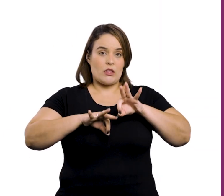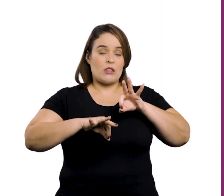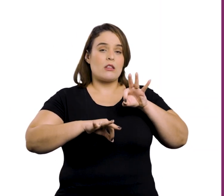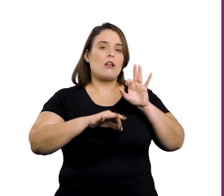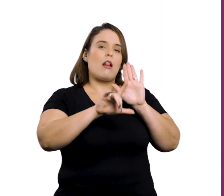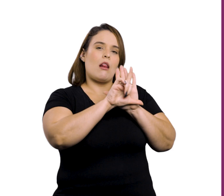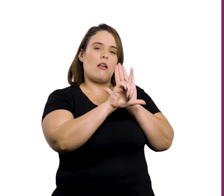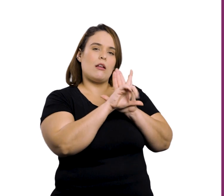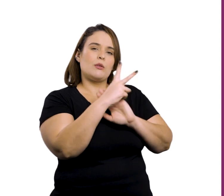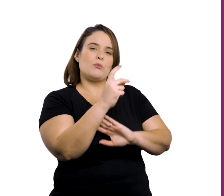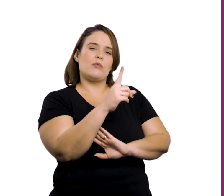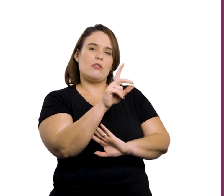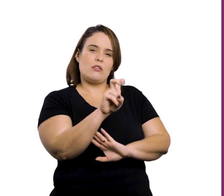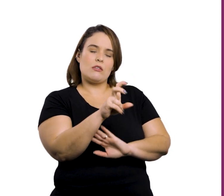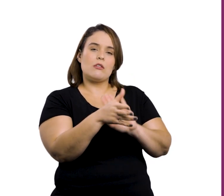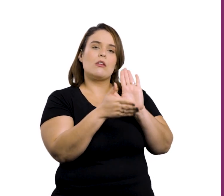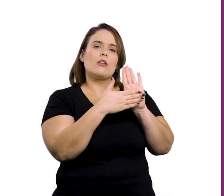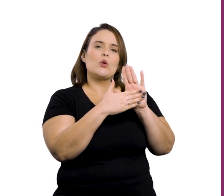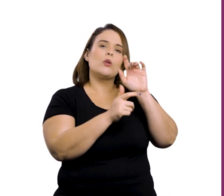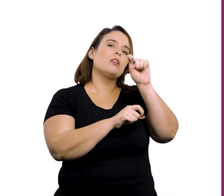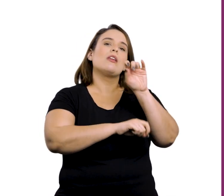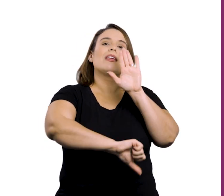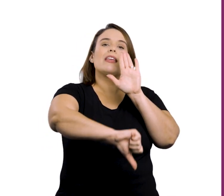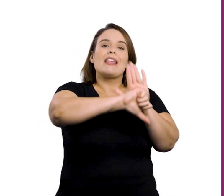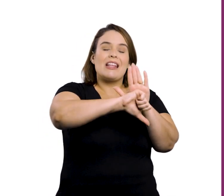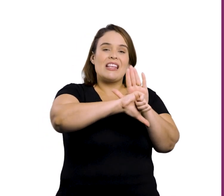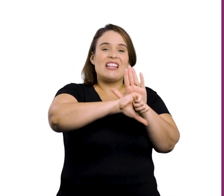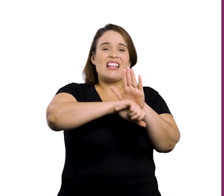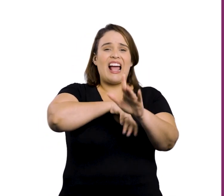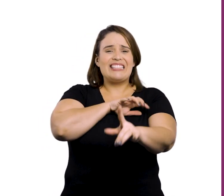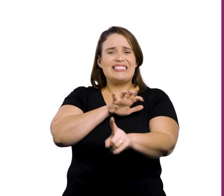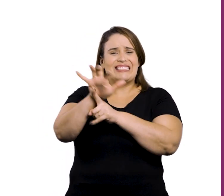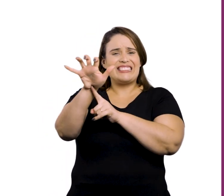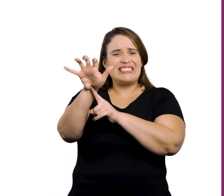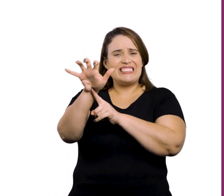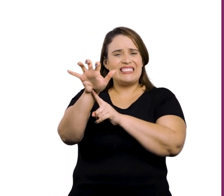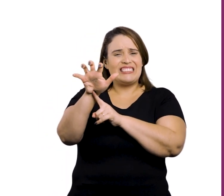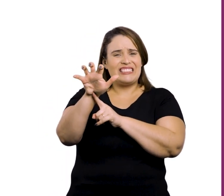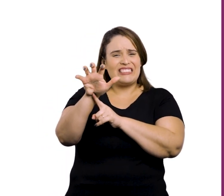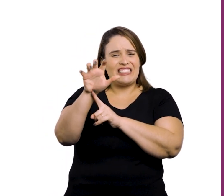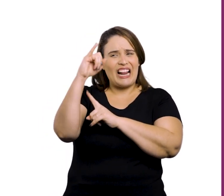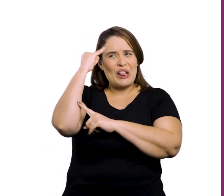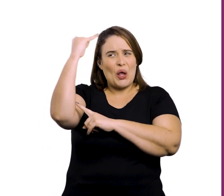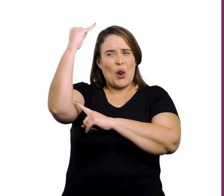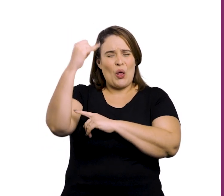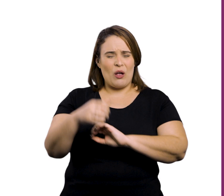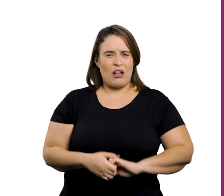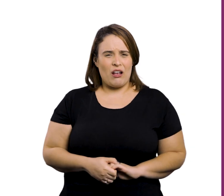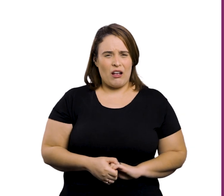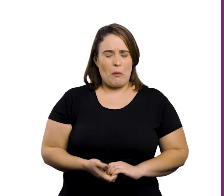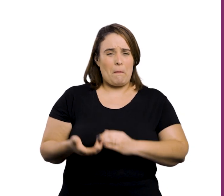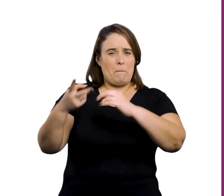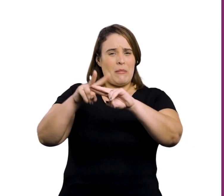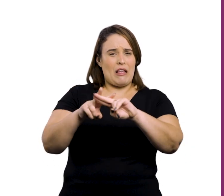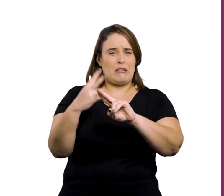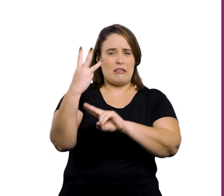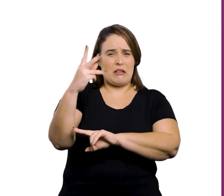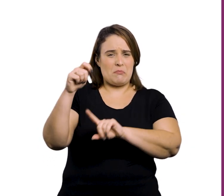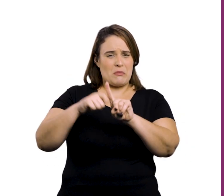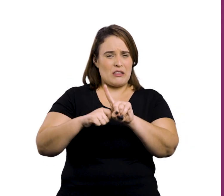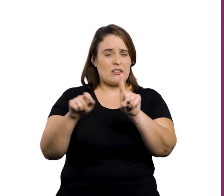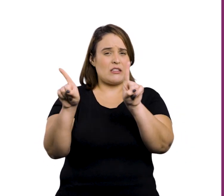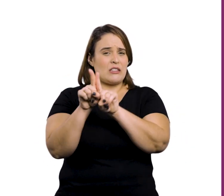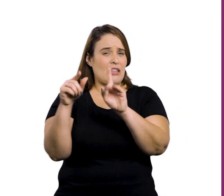2015 chegou a propor a criação do crime de assédio ideológico, sugerindo detenção de 3 meses a 1